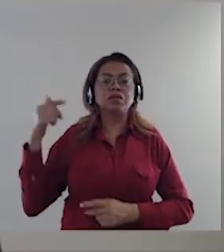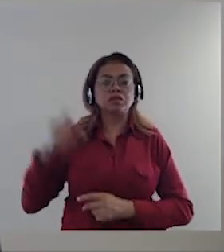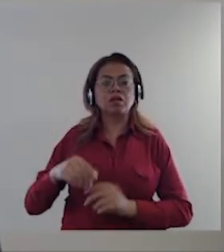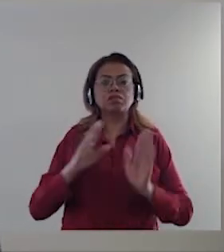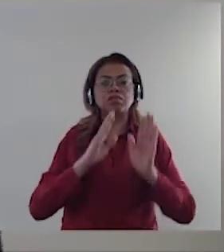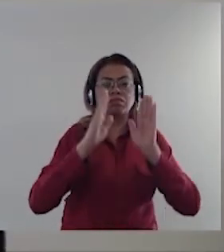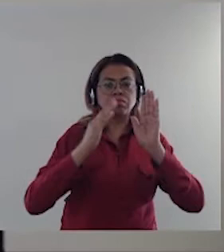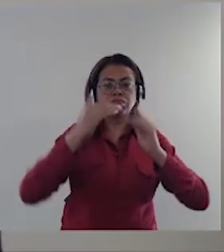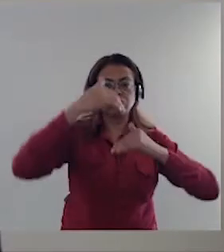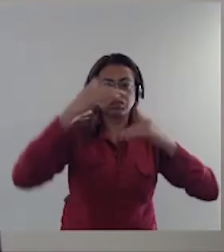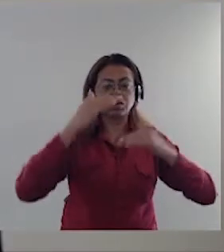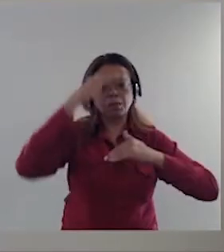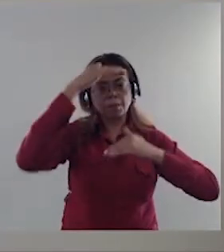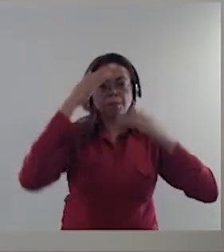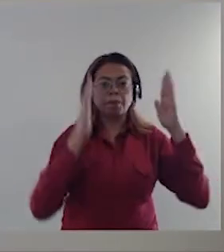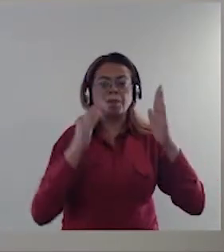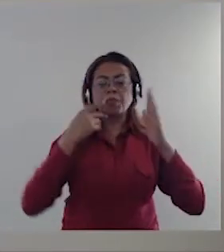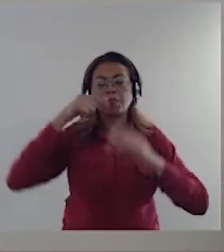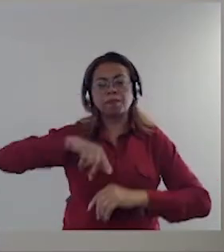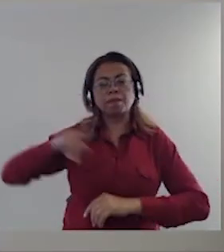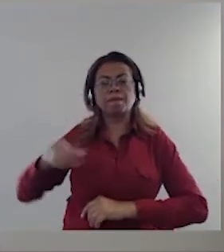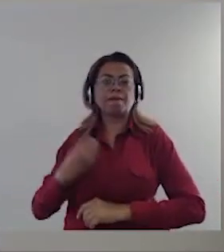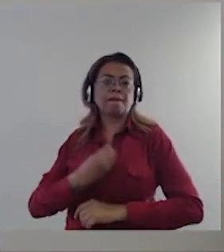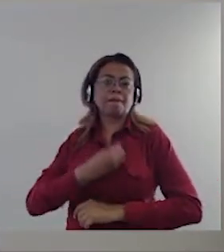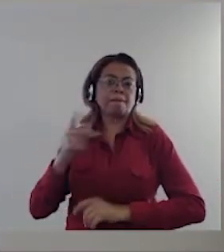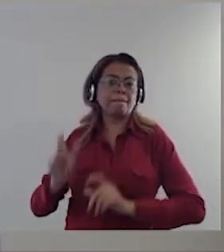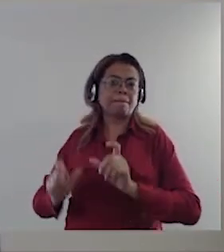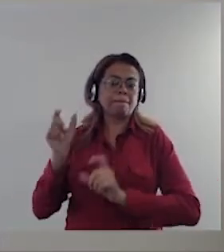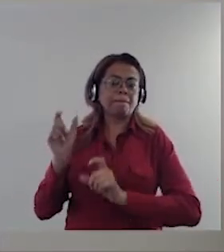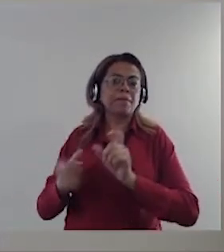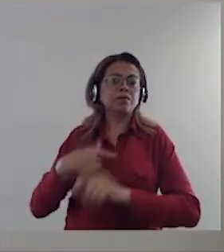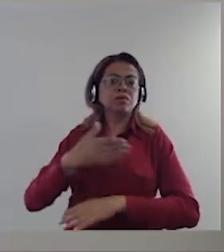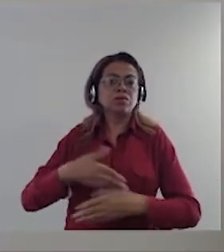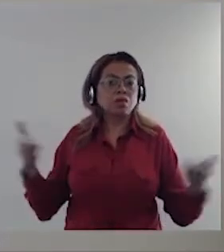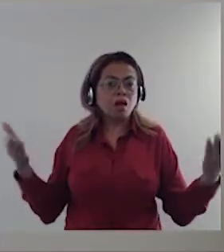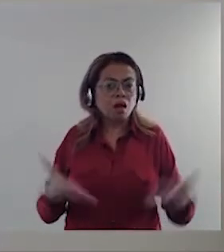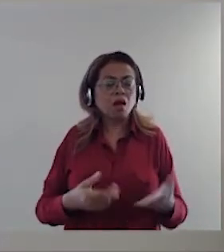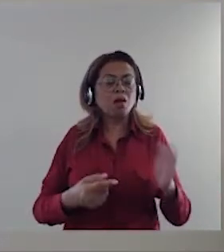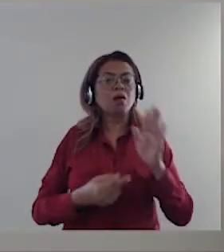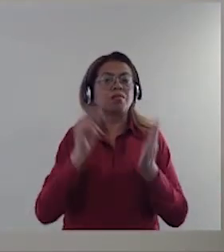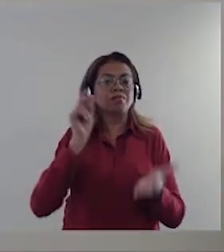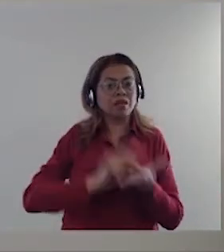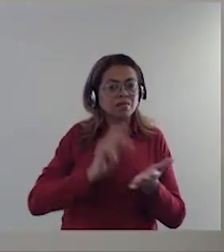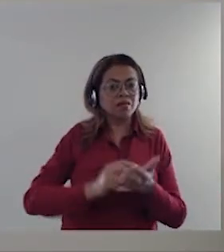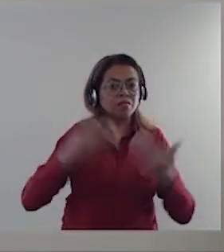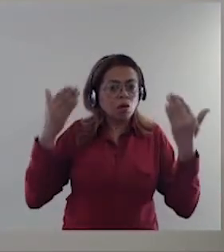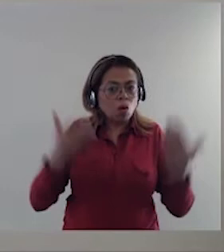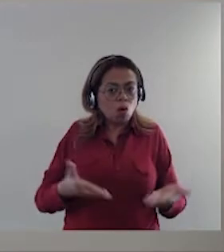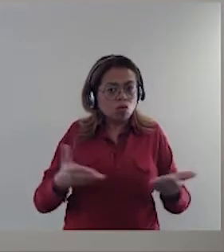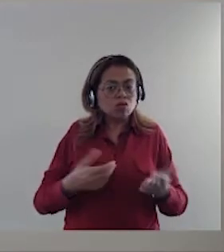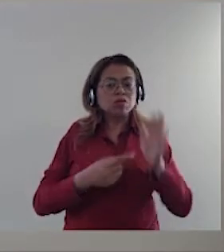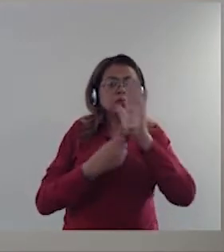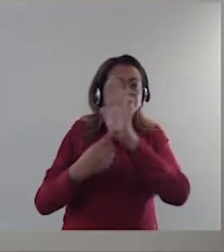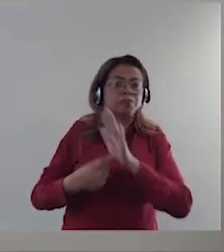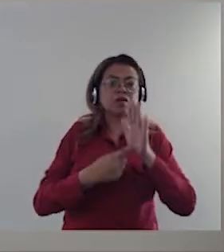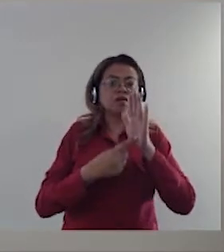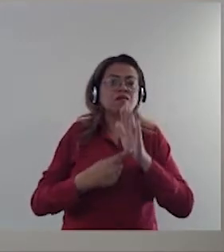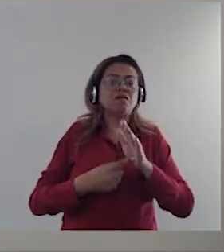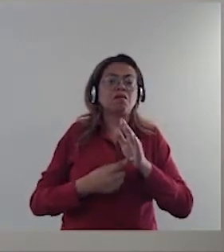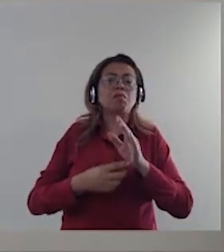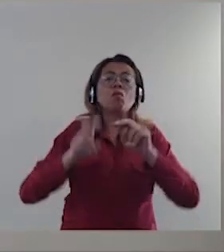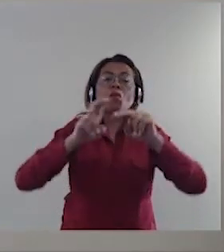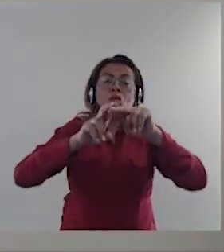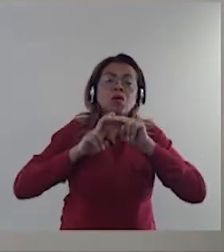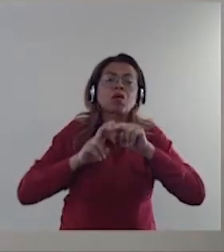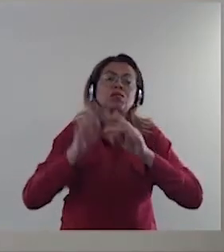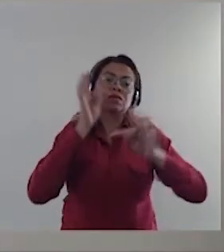nas ações de alimentos de esconder realidades que são muito mais claras agora com a utilização da alta tecnologia. Mas eu